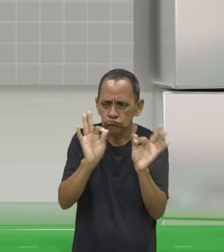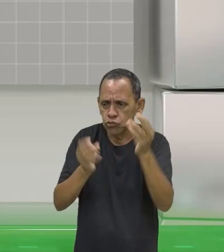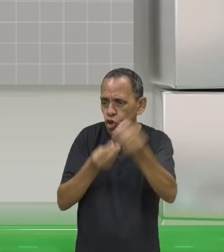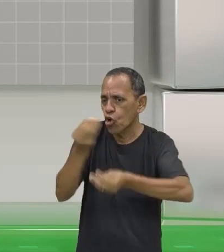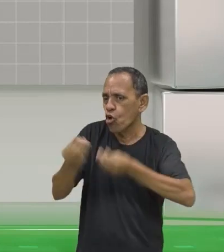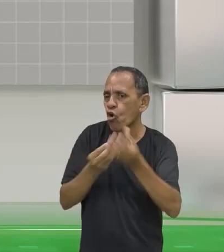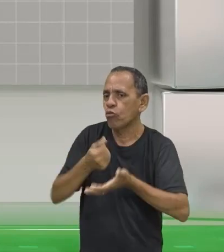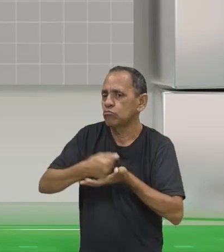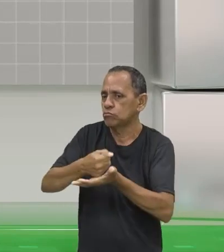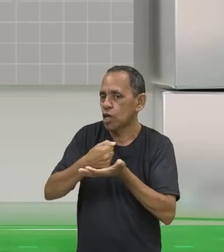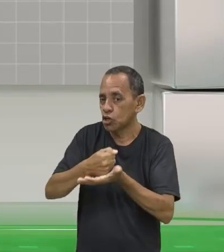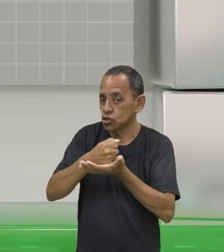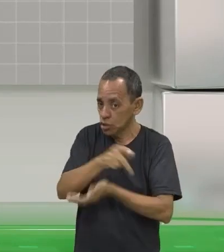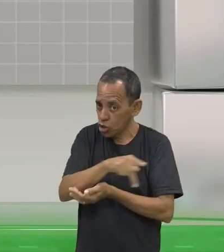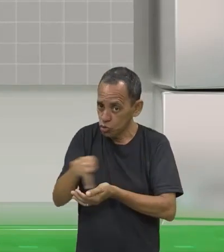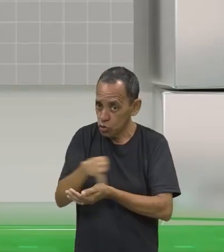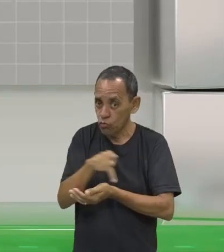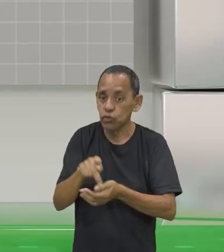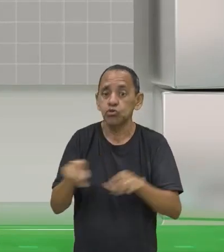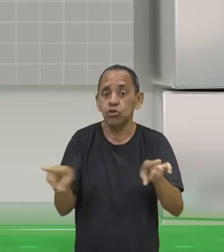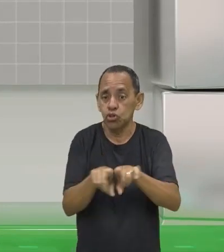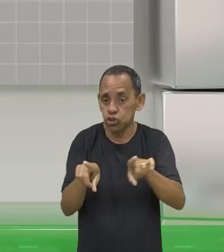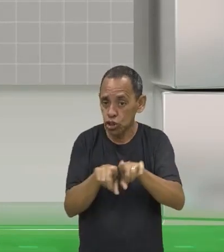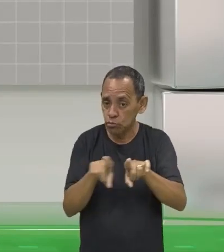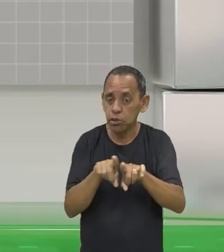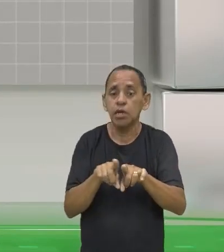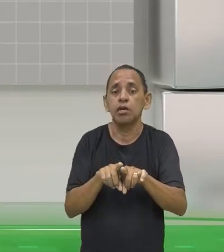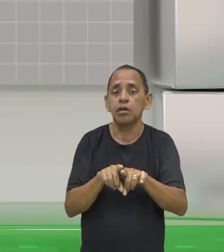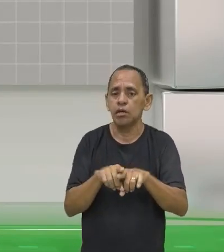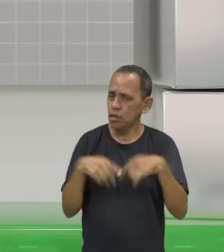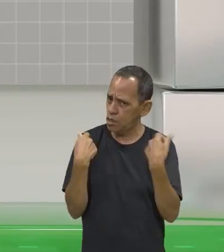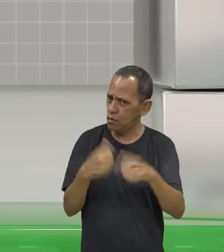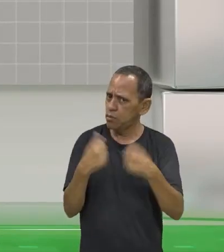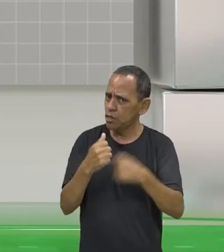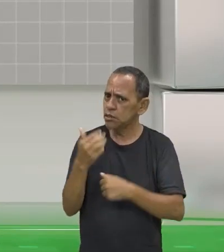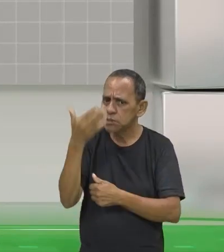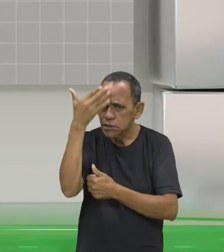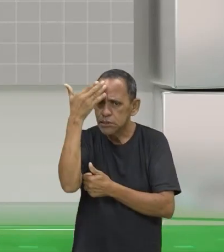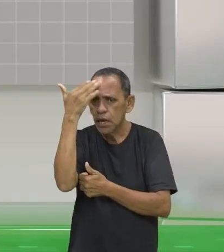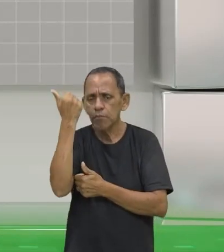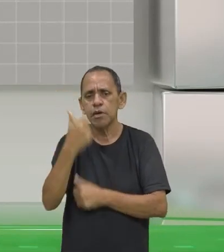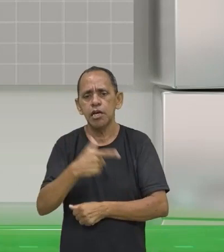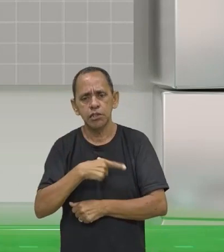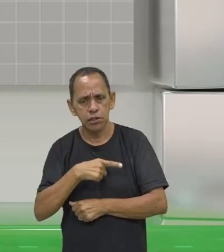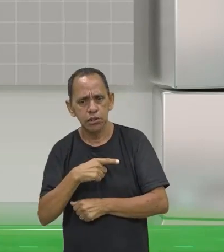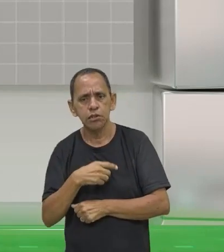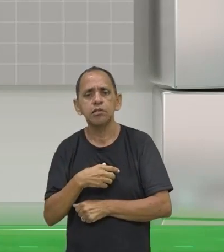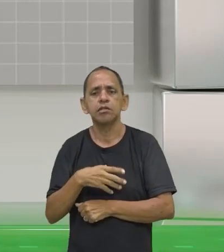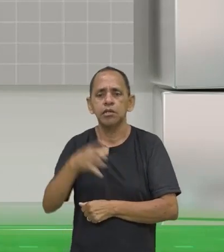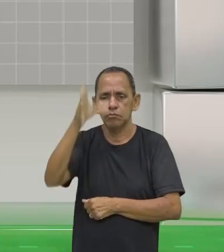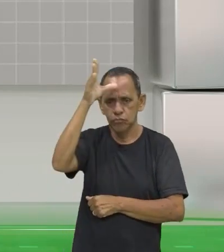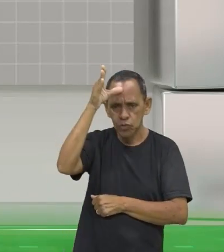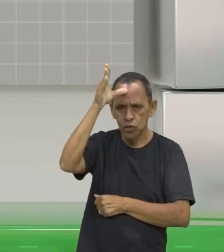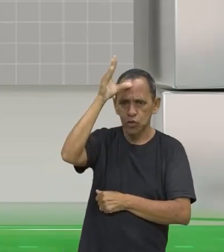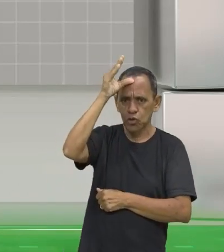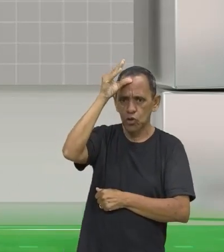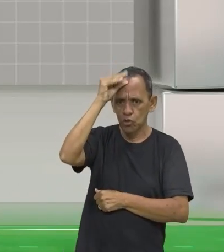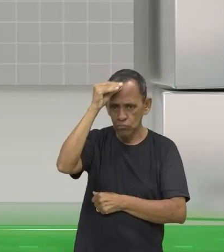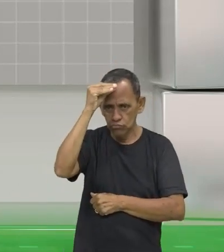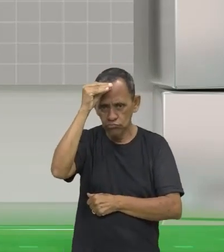maneira possível, é importante que você também fique com esse documento. E aquilo que a professora Kaellen